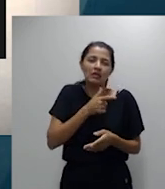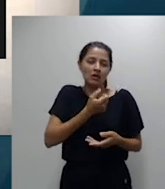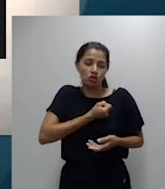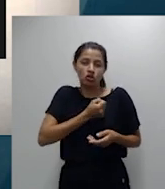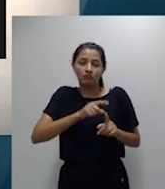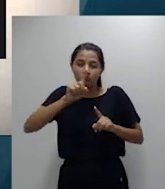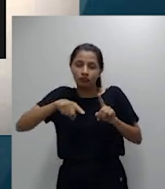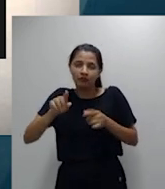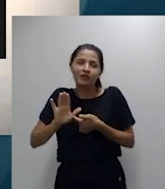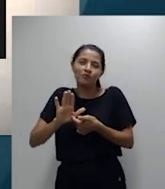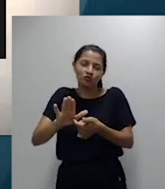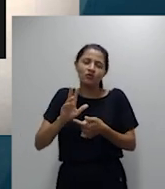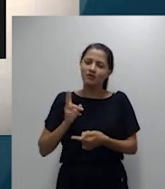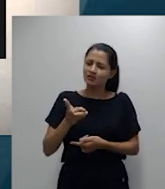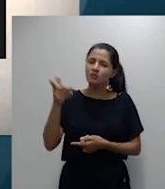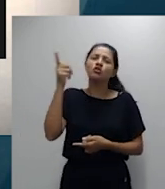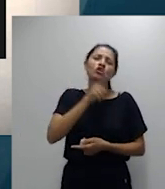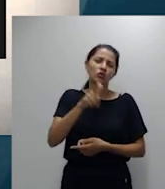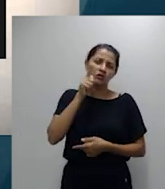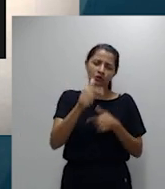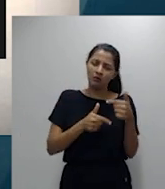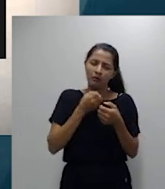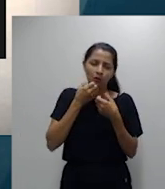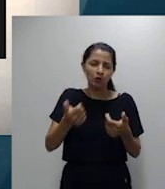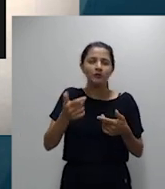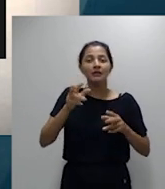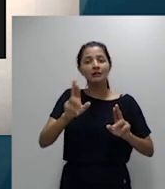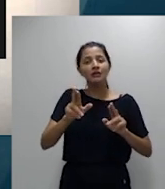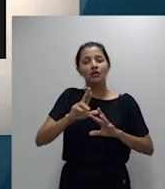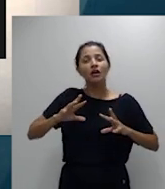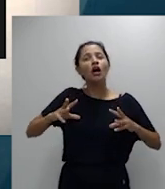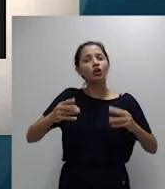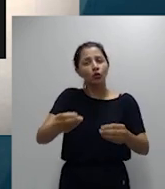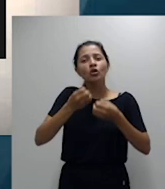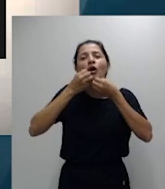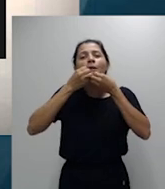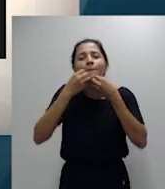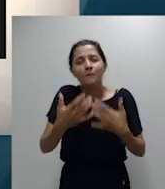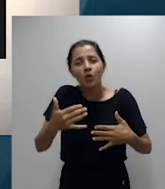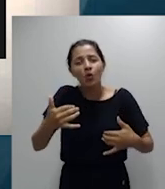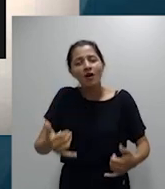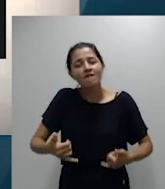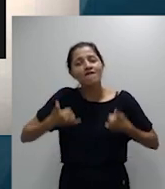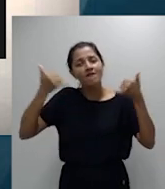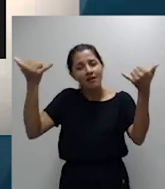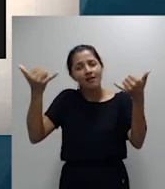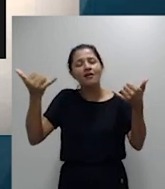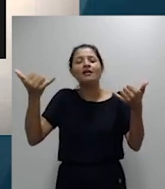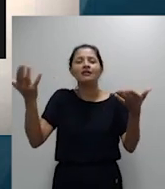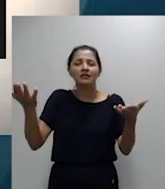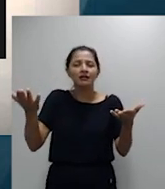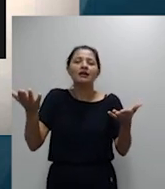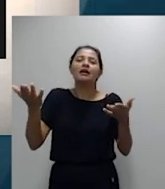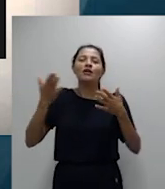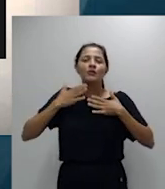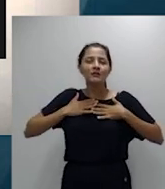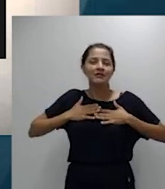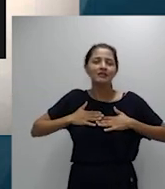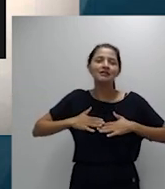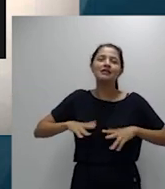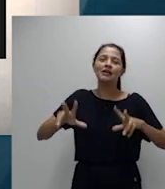temos chegado sempre sempre sempre e deseja aposentam as boas festas é o merecido descanso